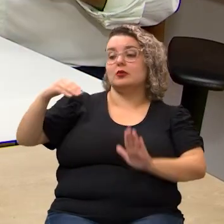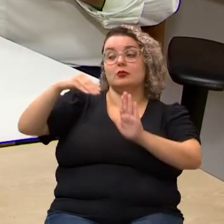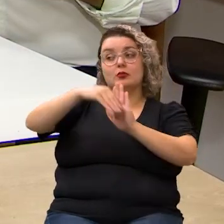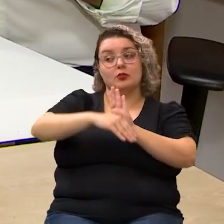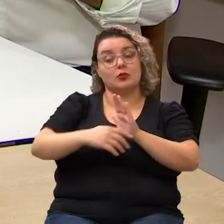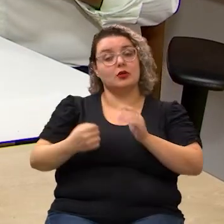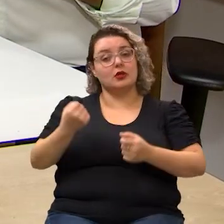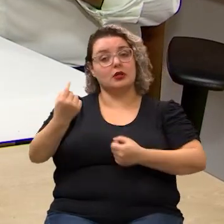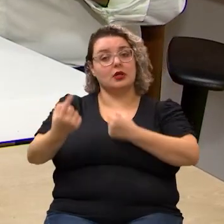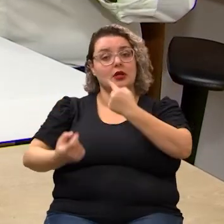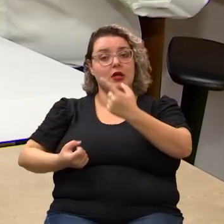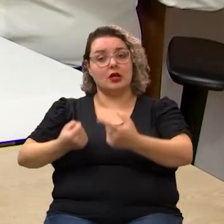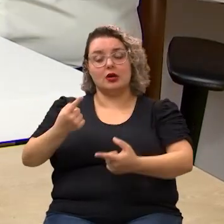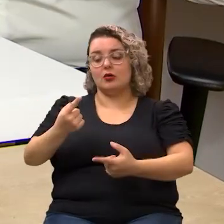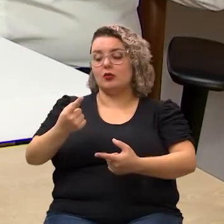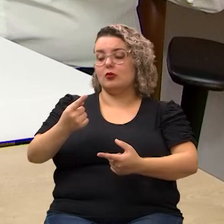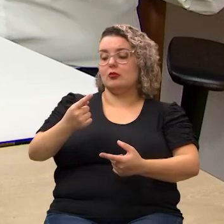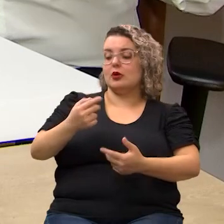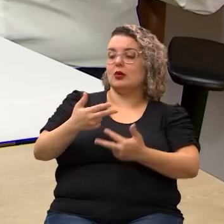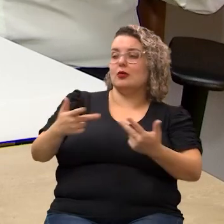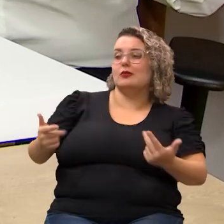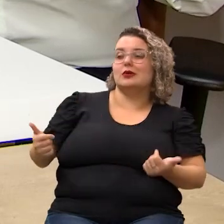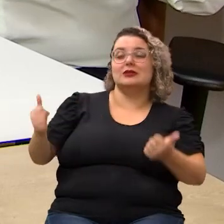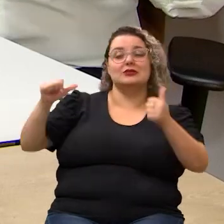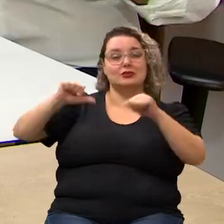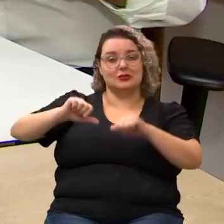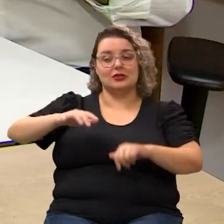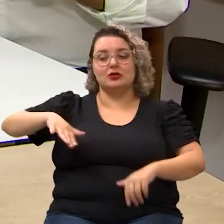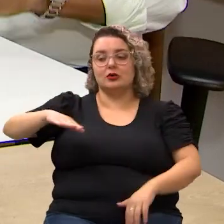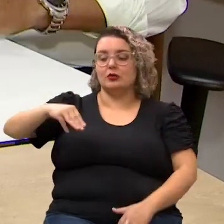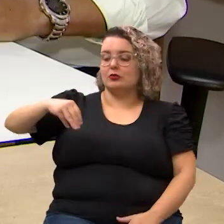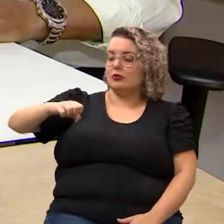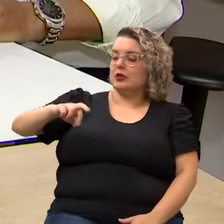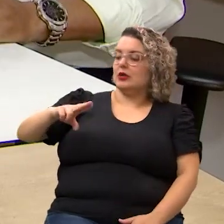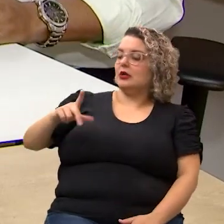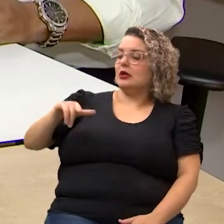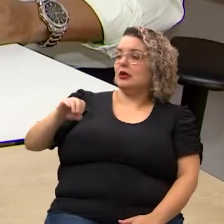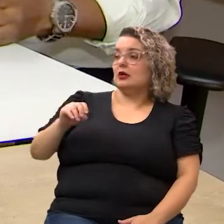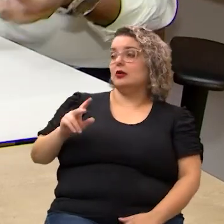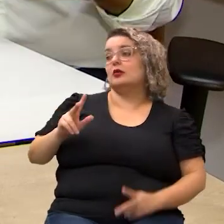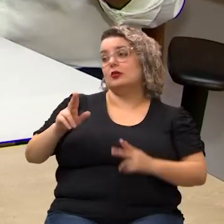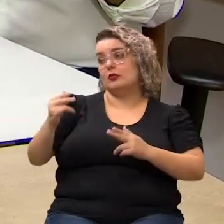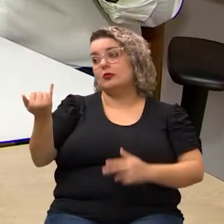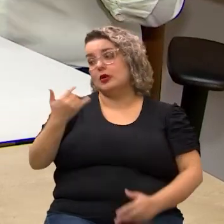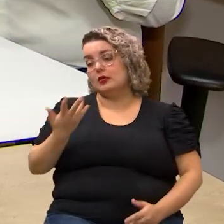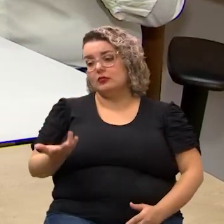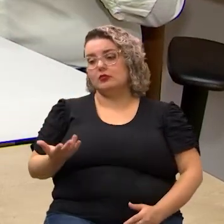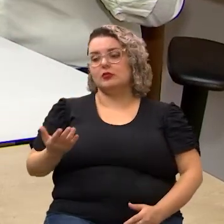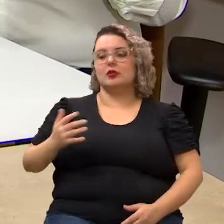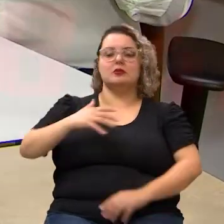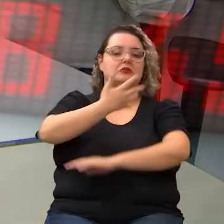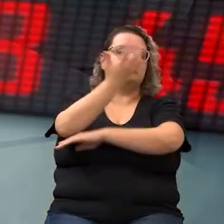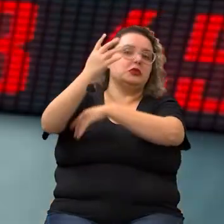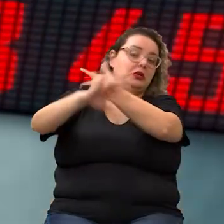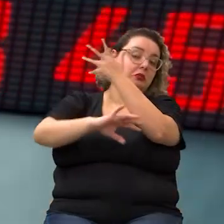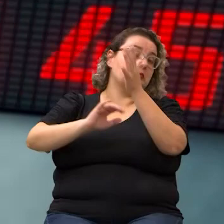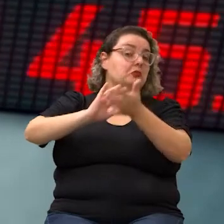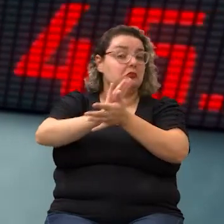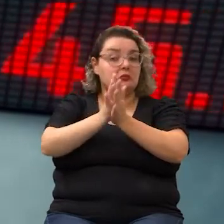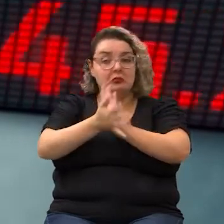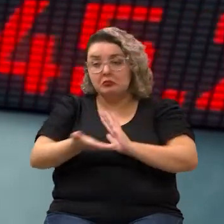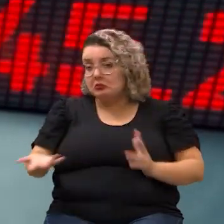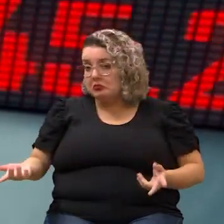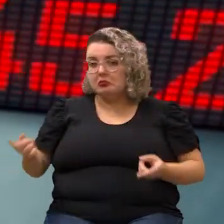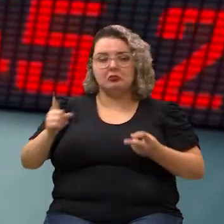algum cenário de adversidade que é encontrado no mercado. Então, como você disse, alguma catástrofe,